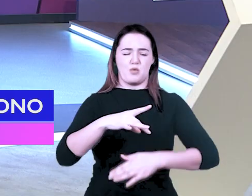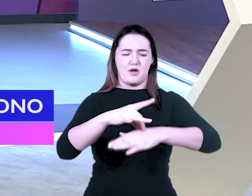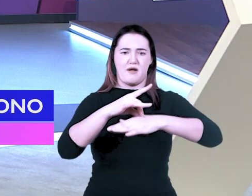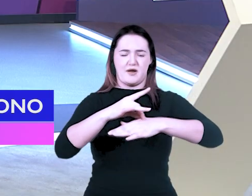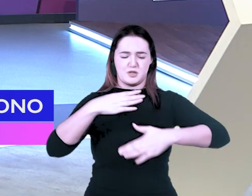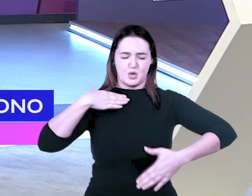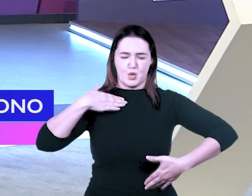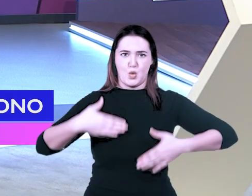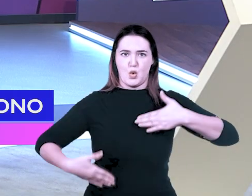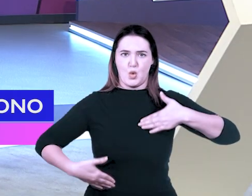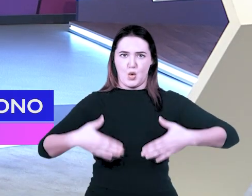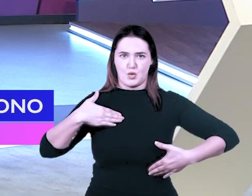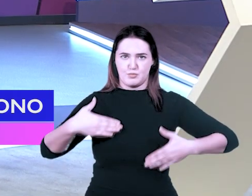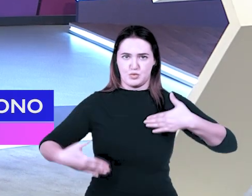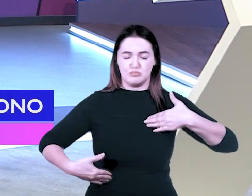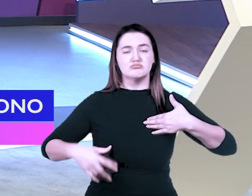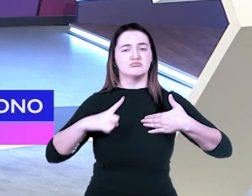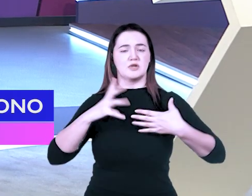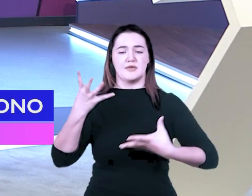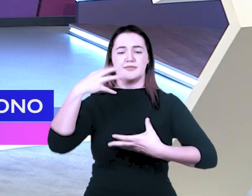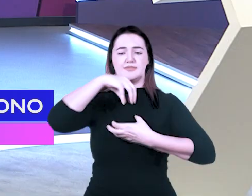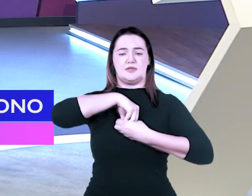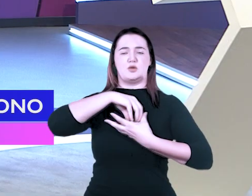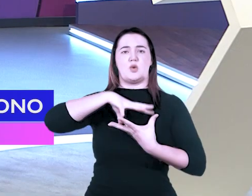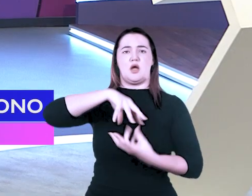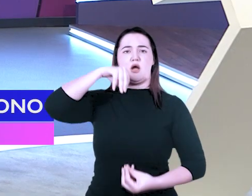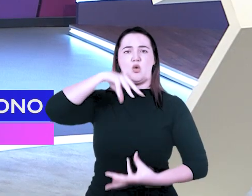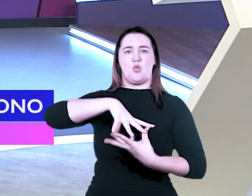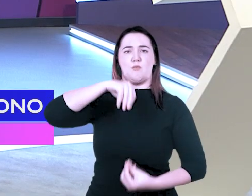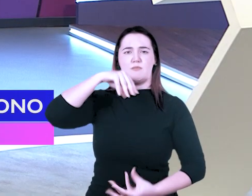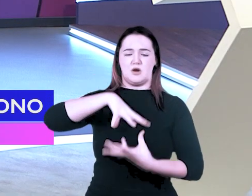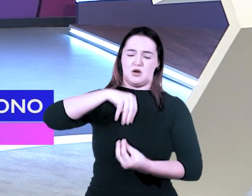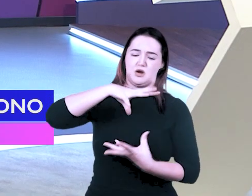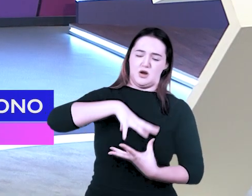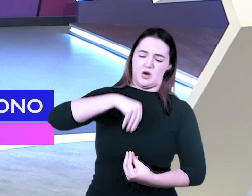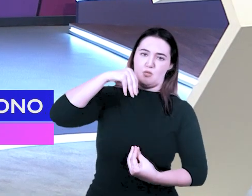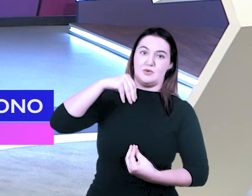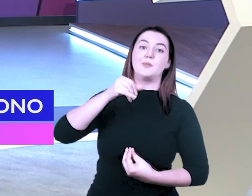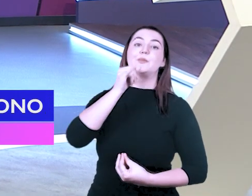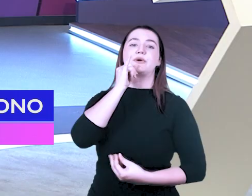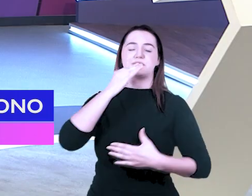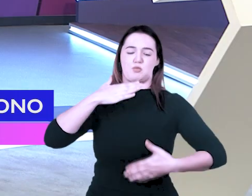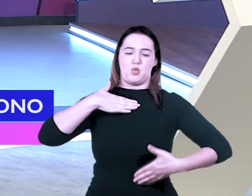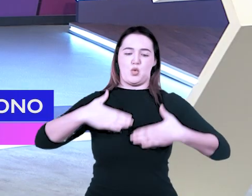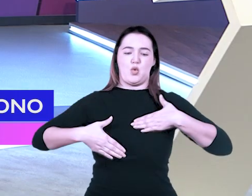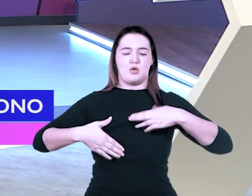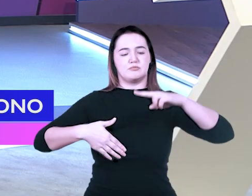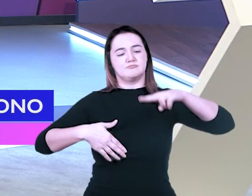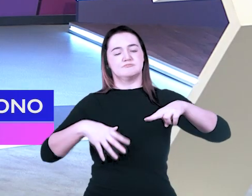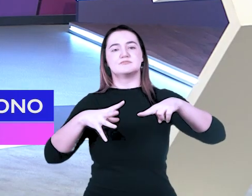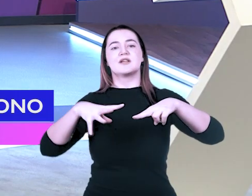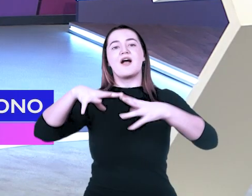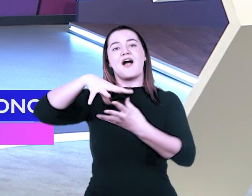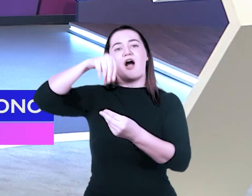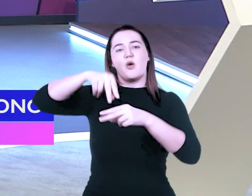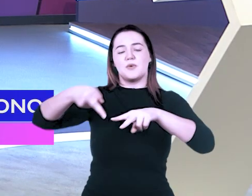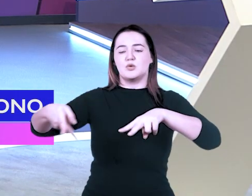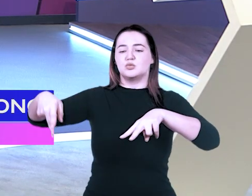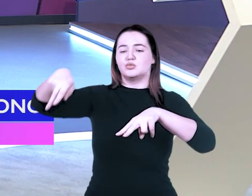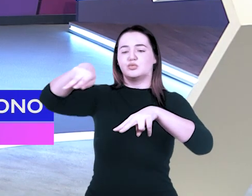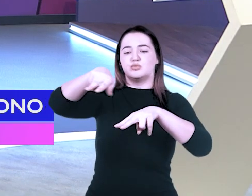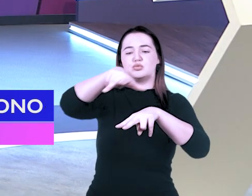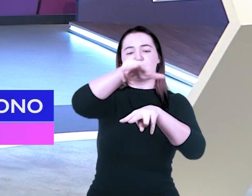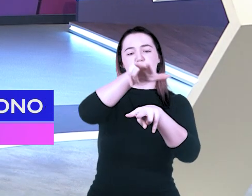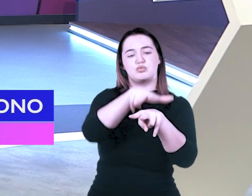e temos uma alma. E que essa alma entrou no corpo, o corpo morre e a alma